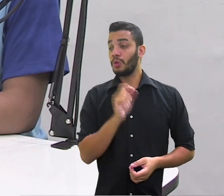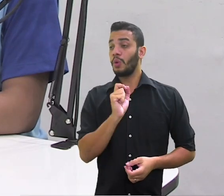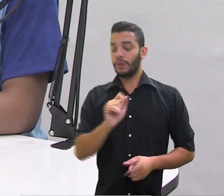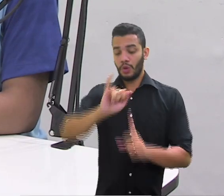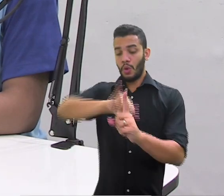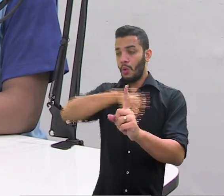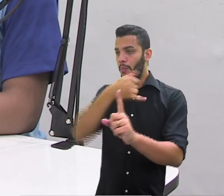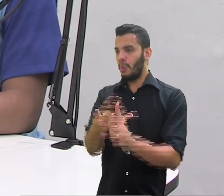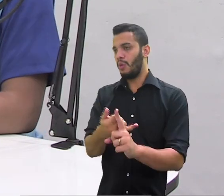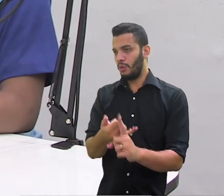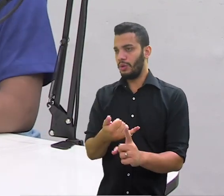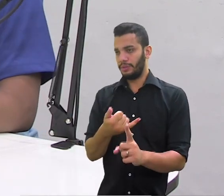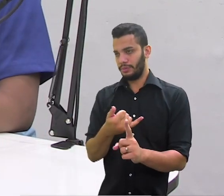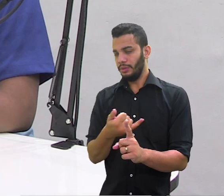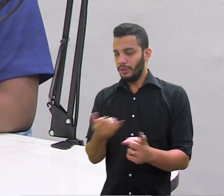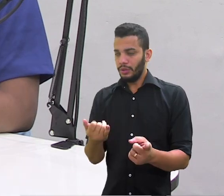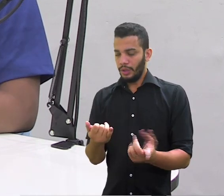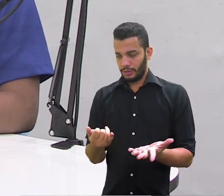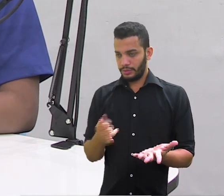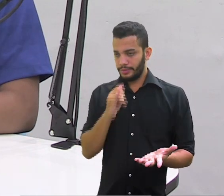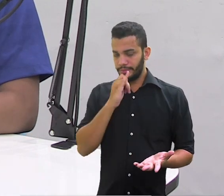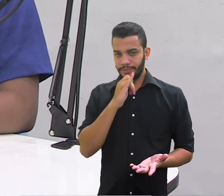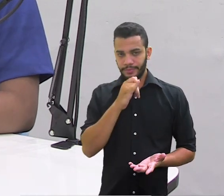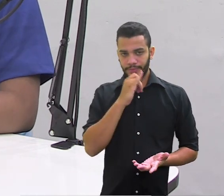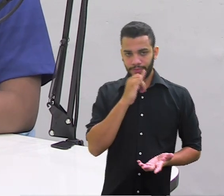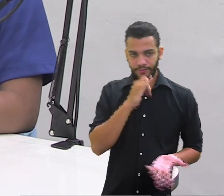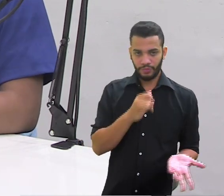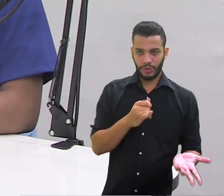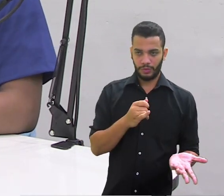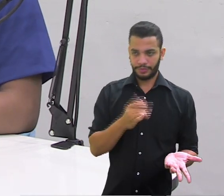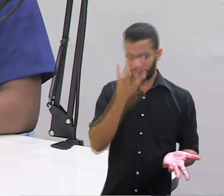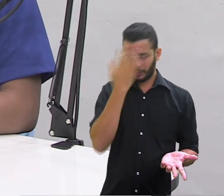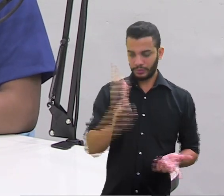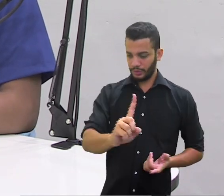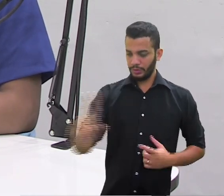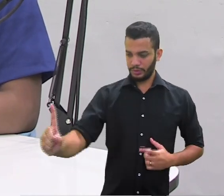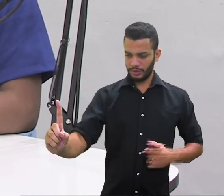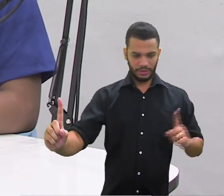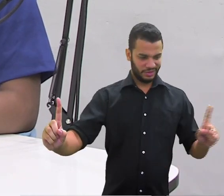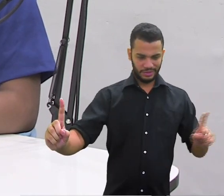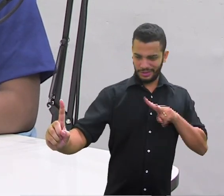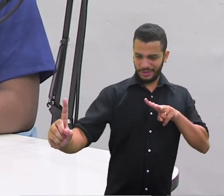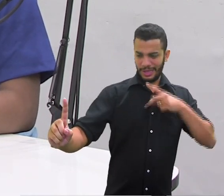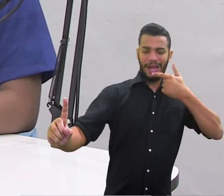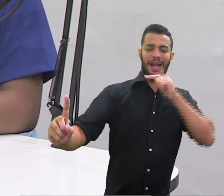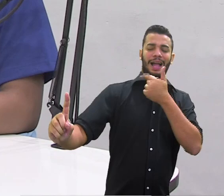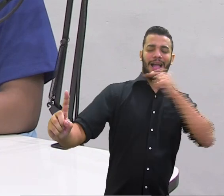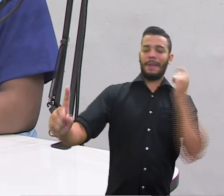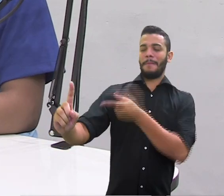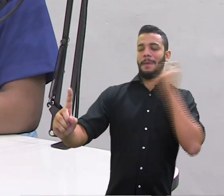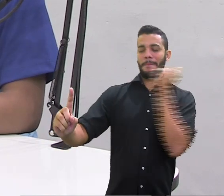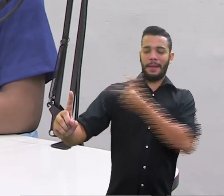seria aquele tete-a-tete, ou você passa de longe, faz o bullying. E tem o virtual também,